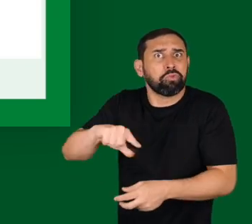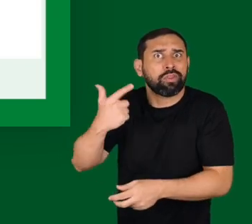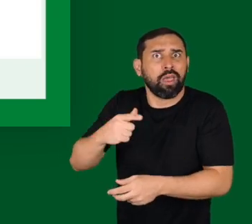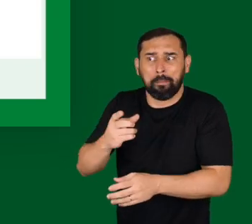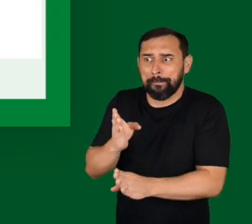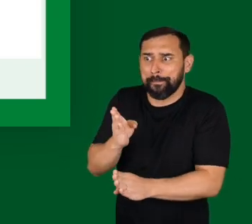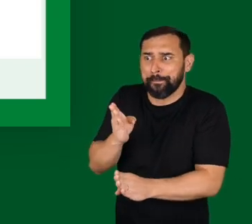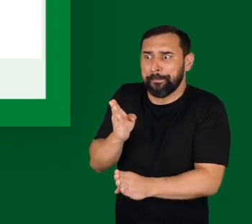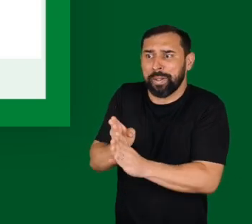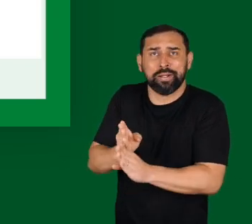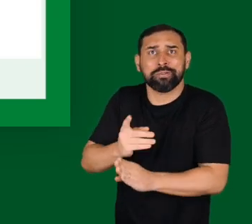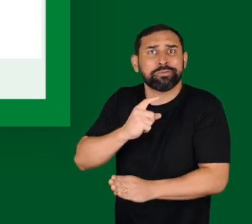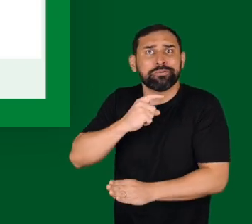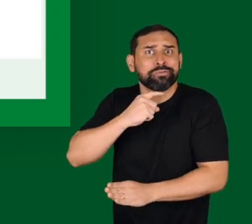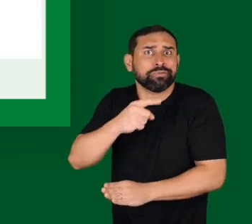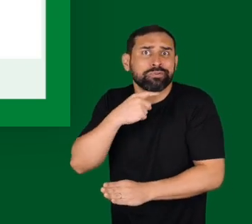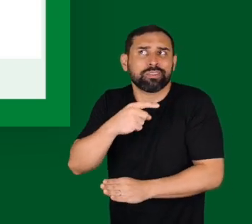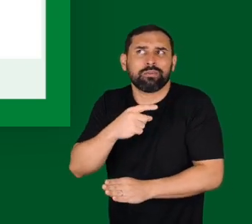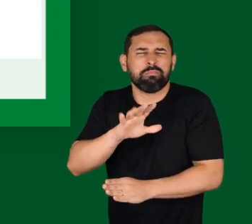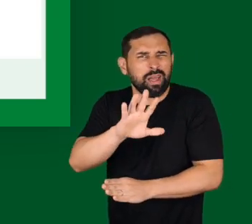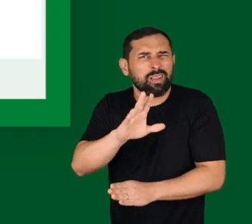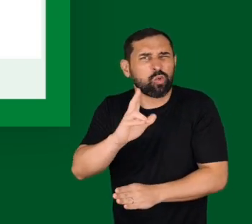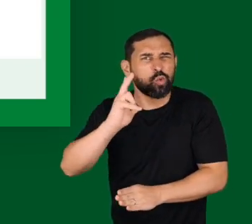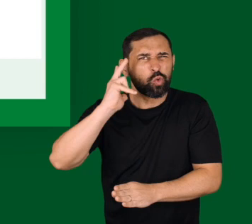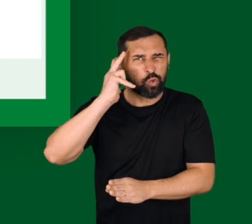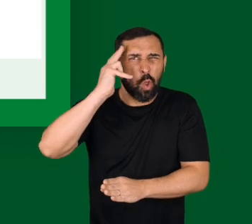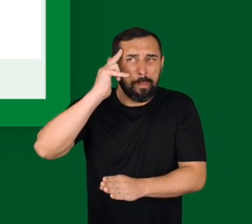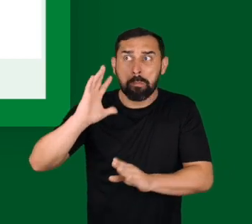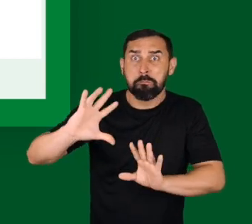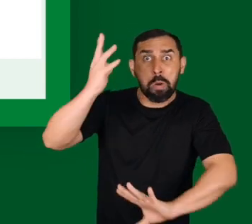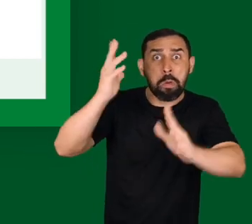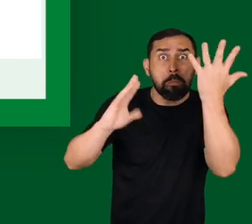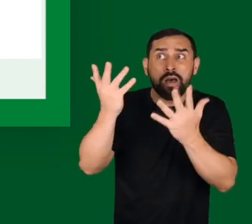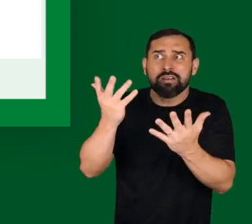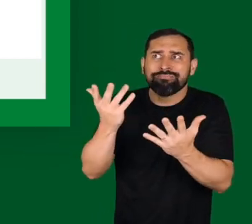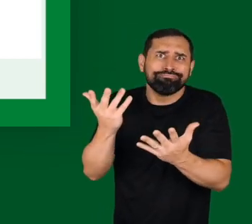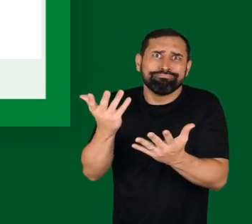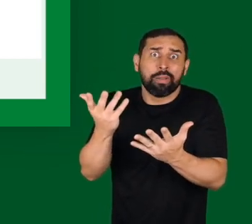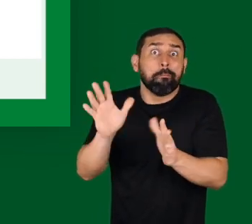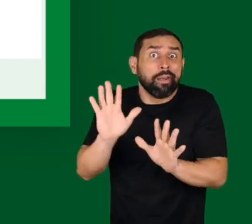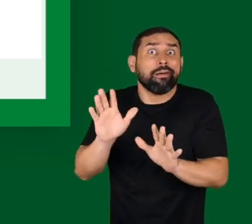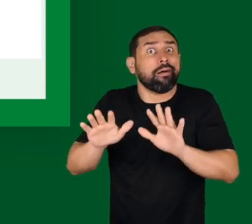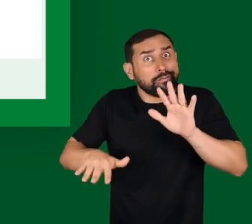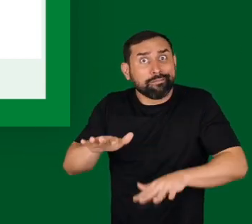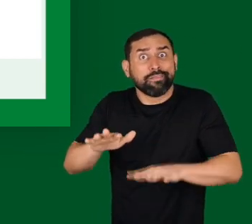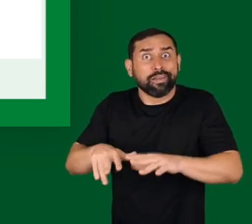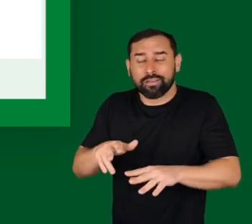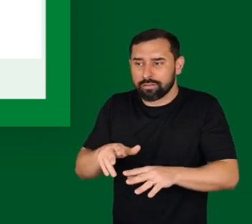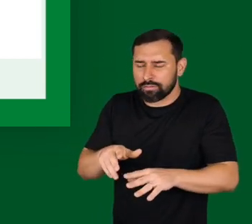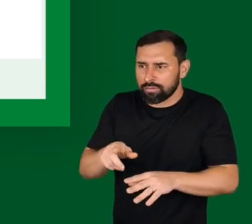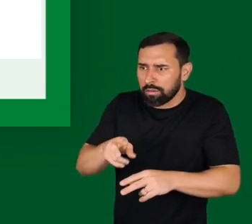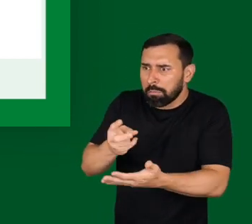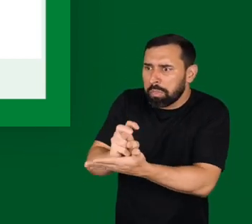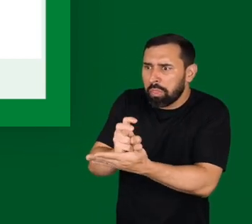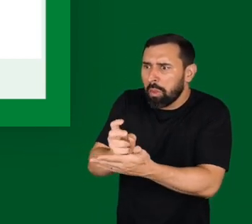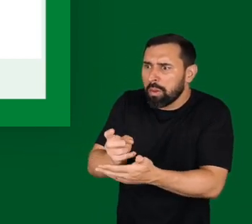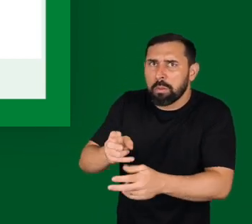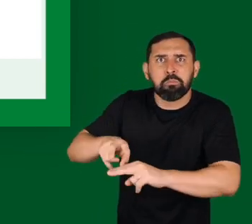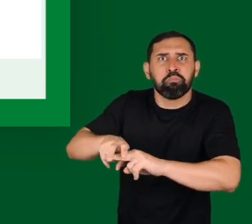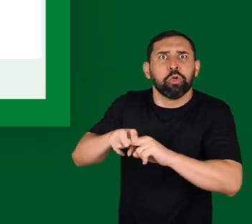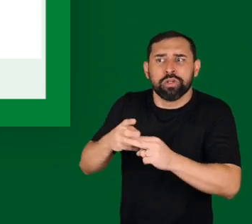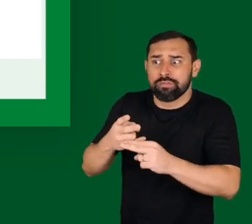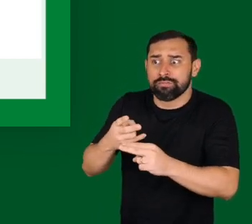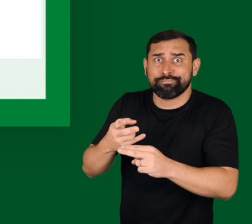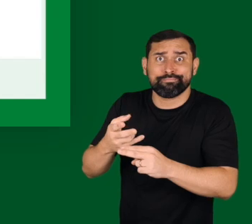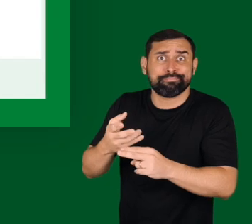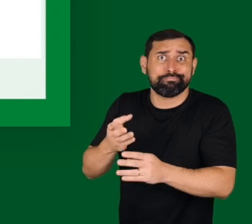como uma crise convulsiva idiopática, que também não vou dizer que é comum, né, não é que é raro, mas não é um evento incomum,